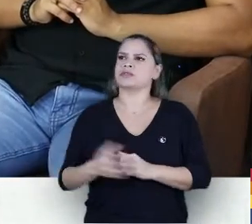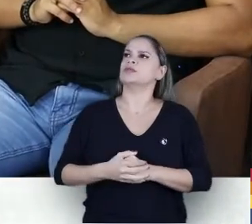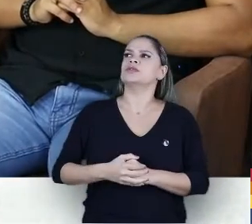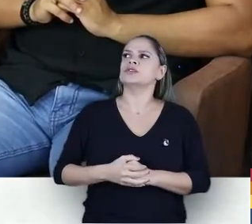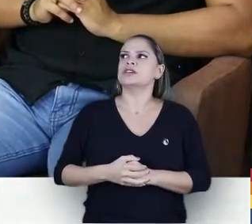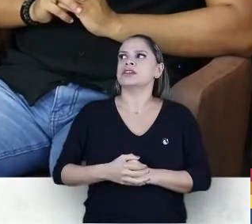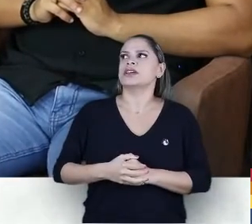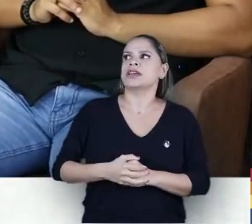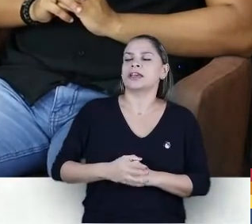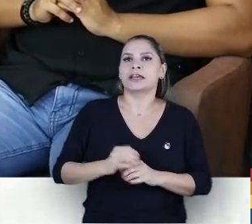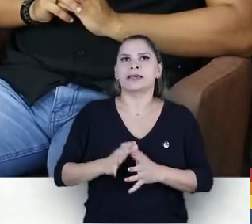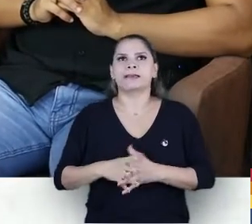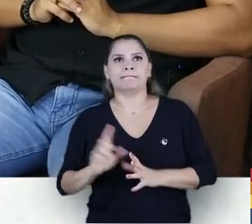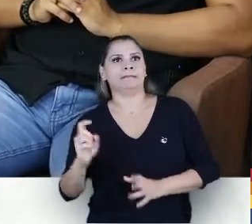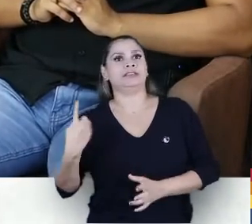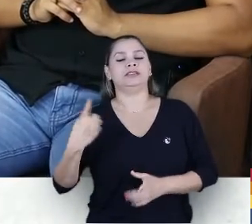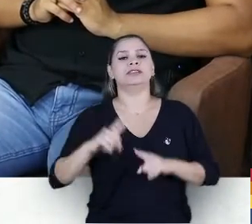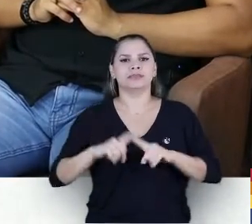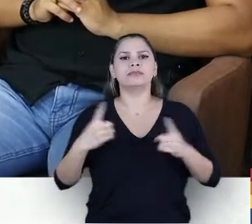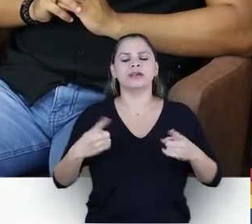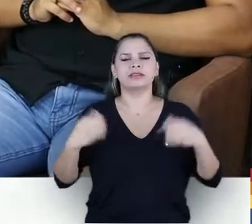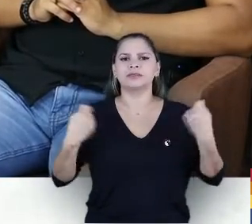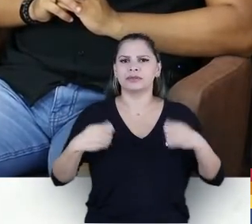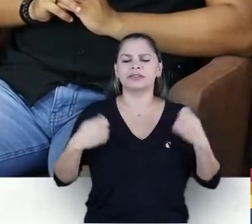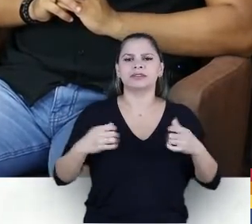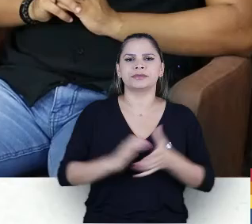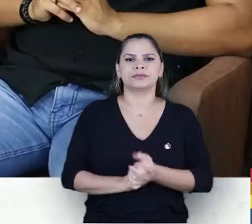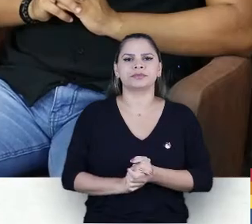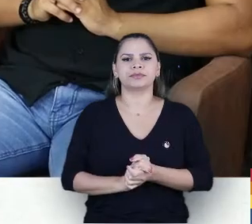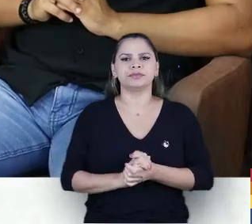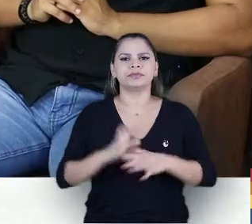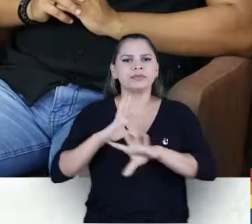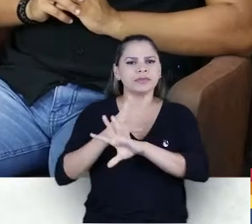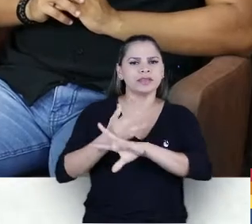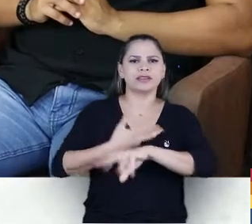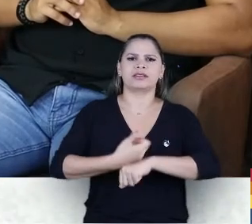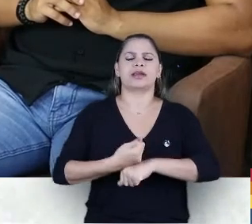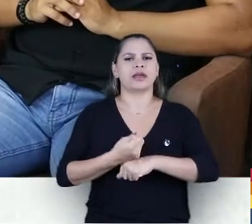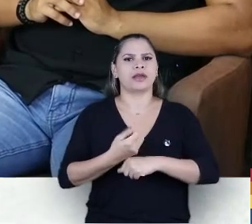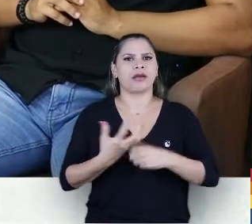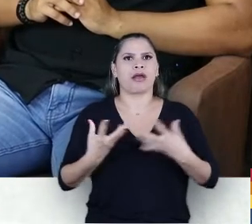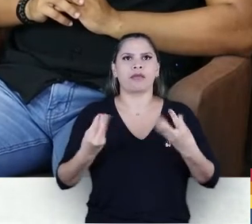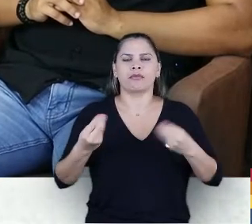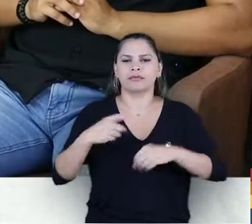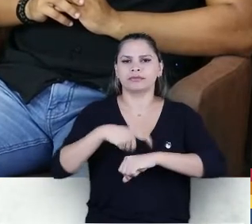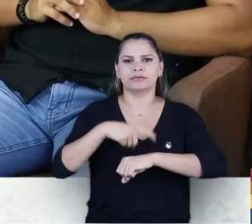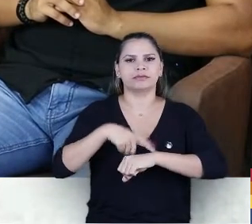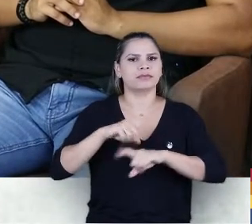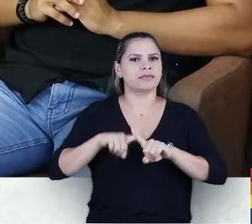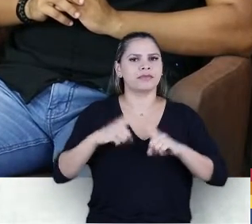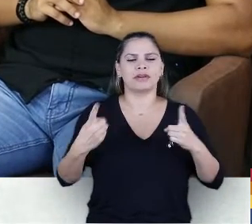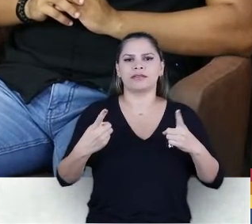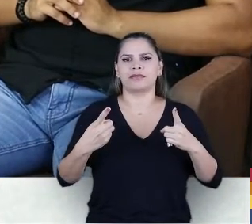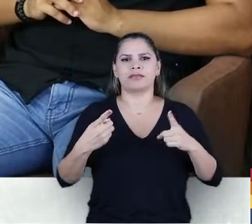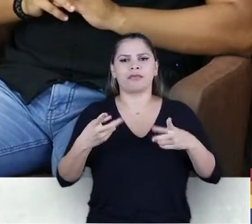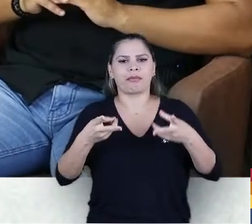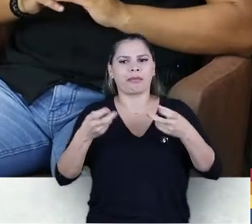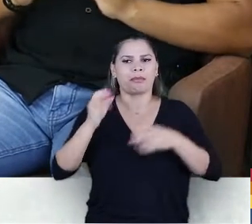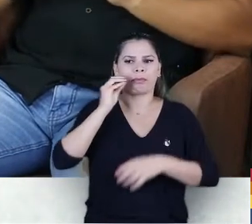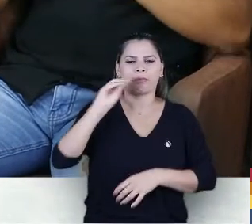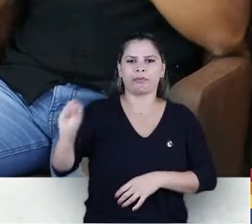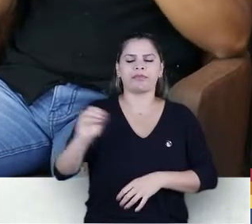em determinada série, né? Sim. E narrador está dentro do conteúdo de língua portuguesa. Sim, por exemplo, eu falo do novo também no sentido de você